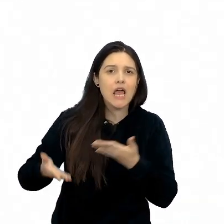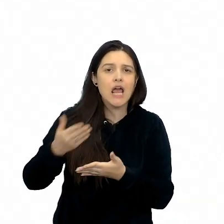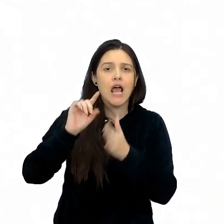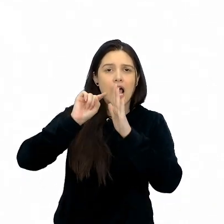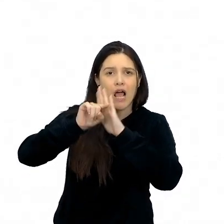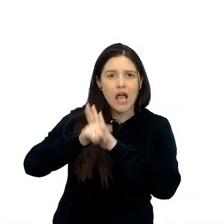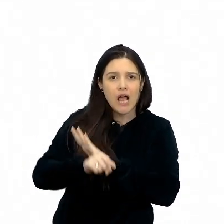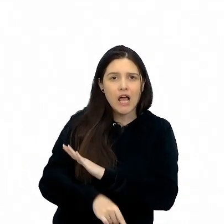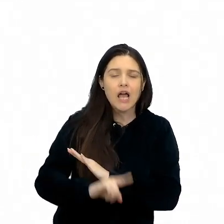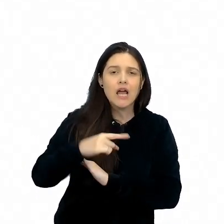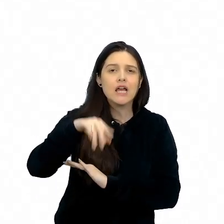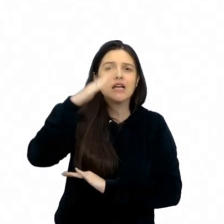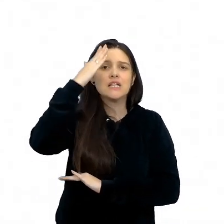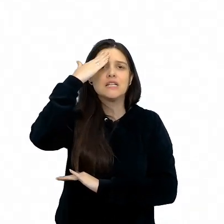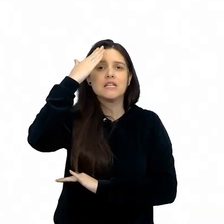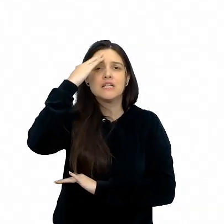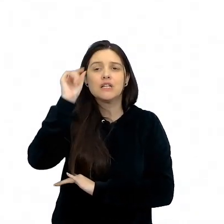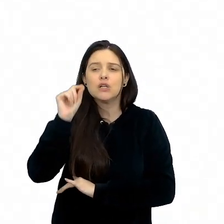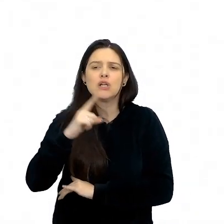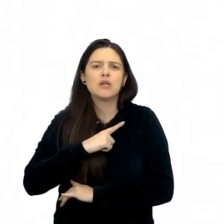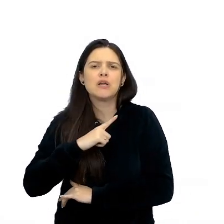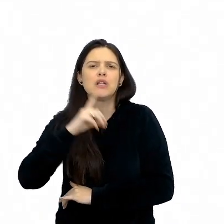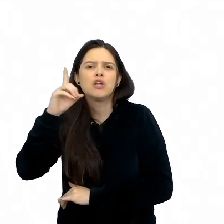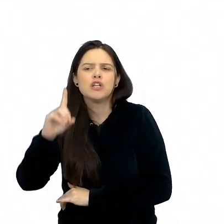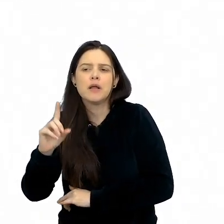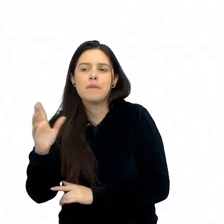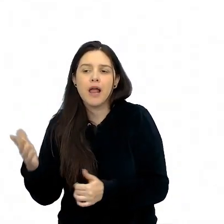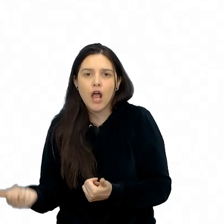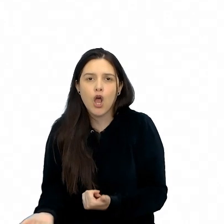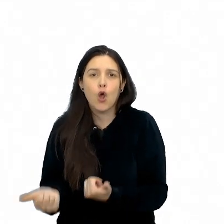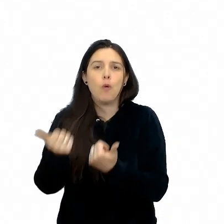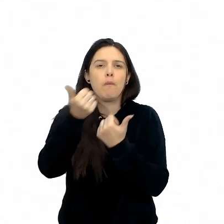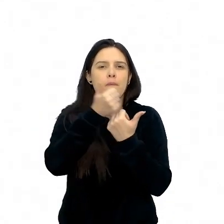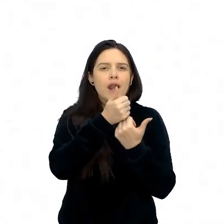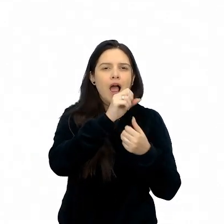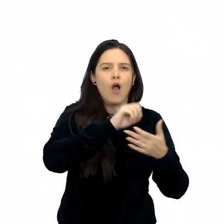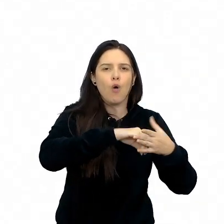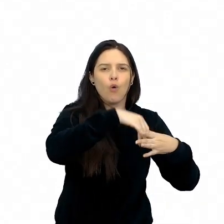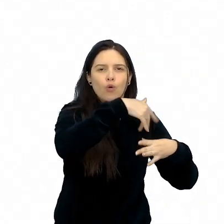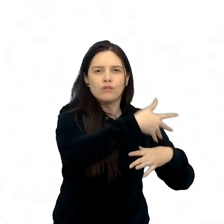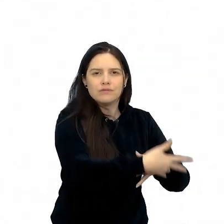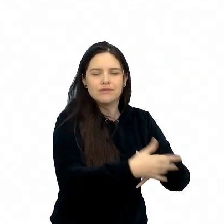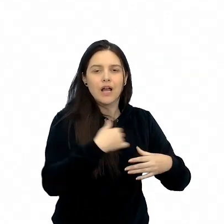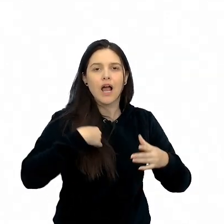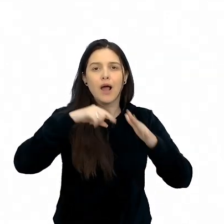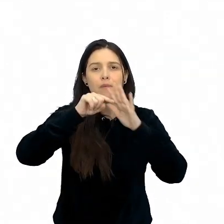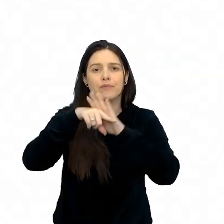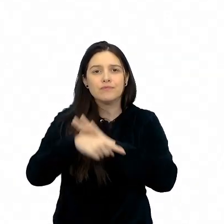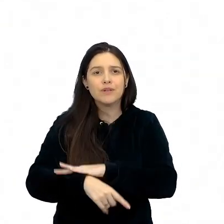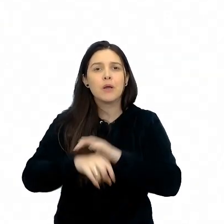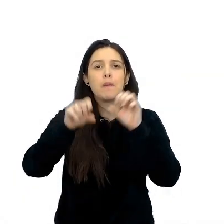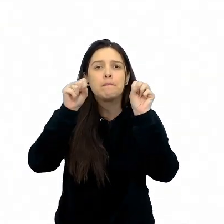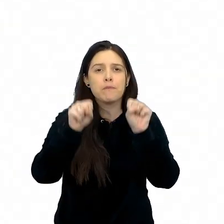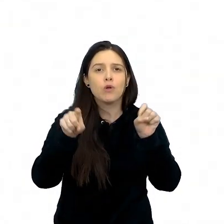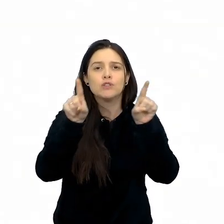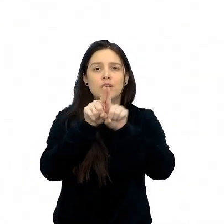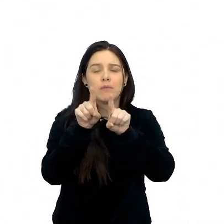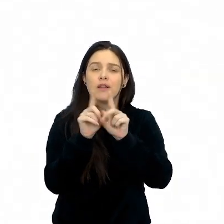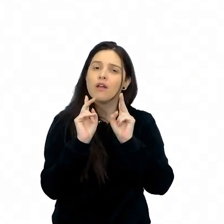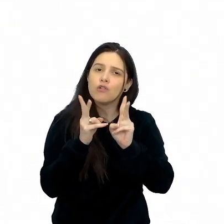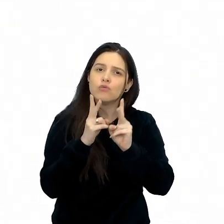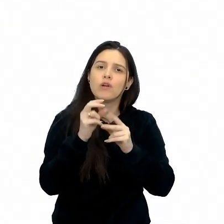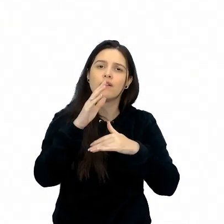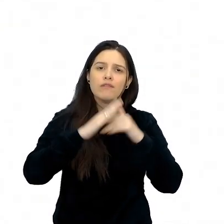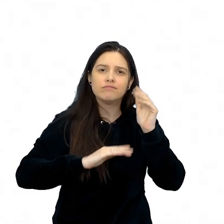aprofundamento, saber o que eu tenho que recuperar desse conteúdo e aquilo que eu vou aprofundar. Aí vocês podem estar falando, mas é uma atividade